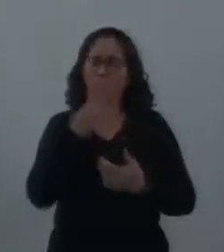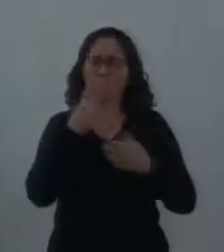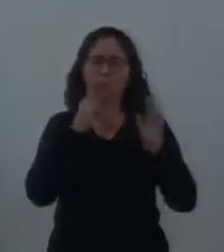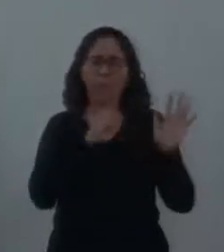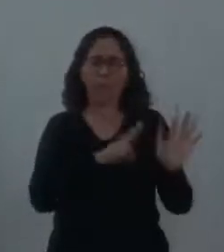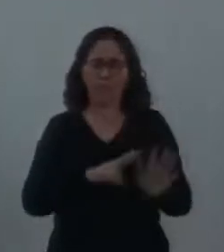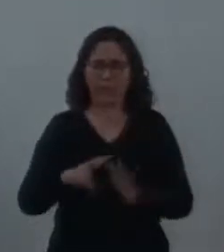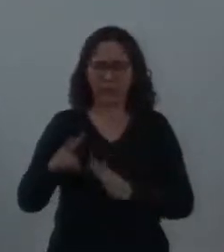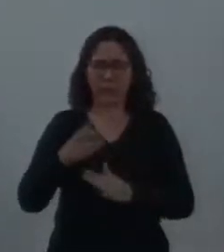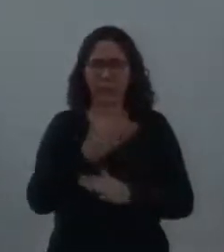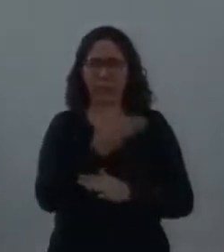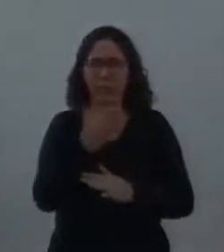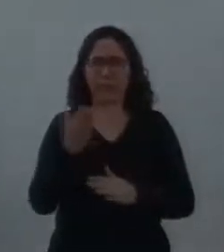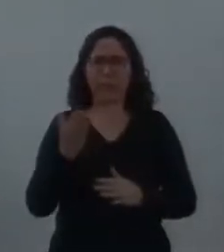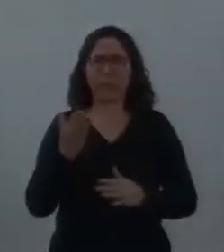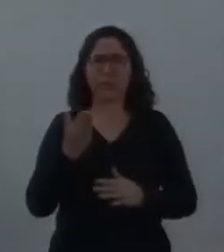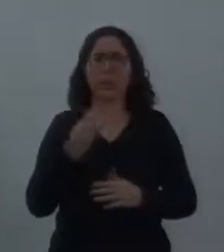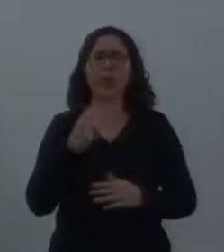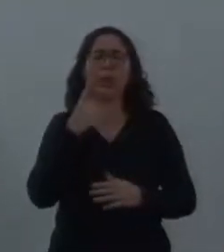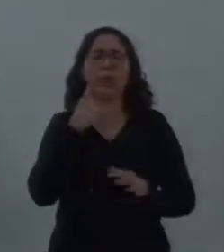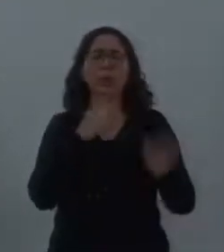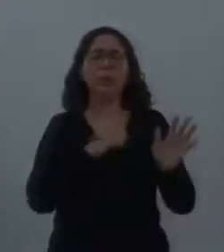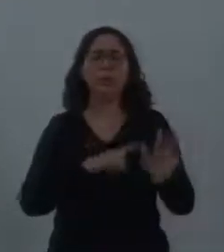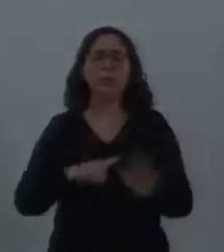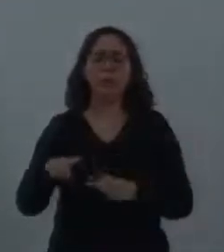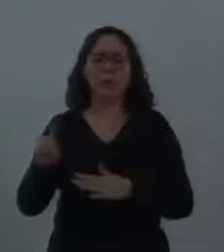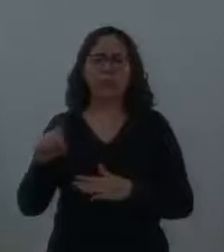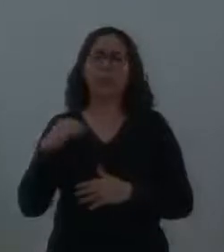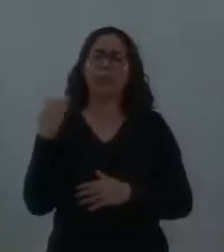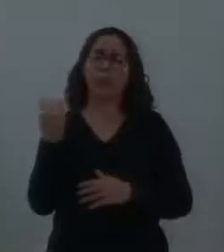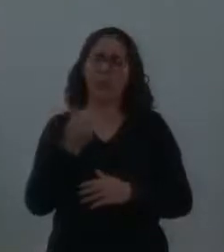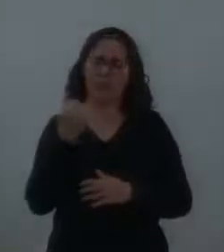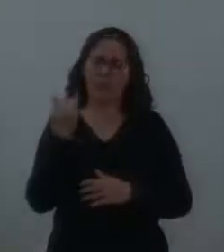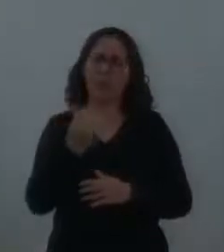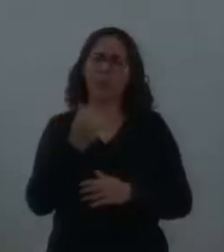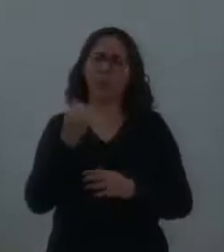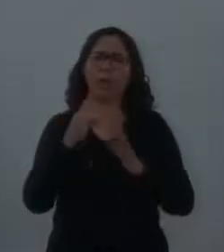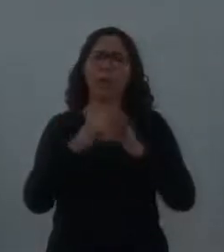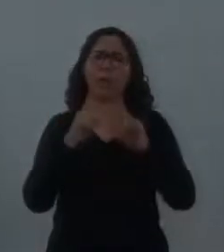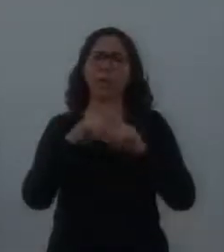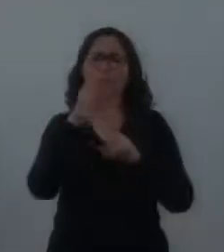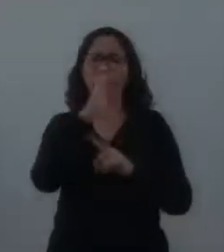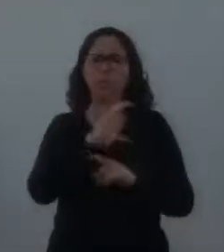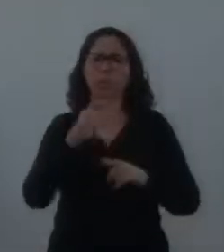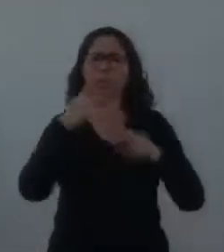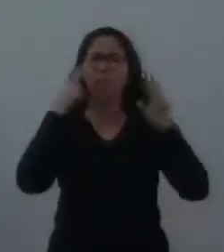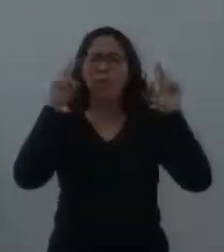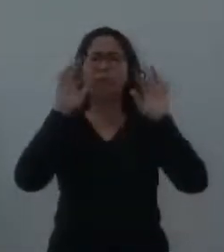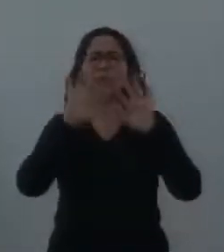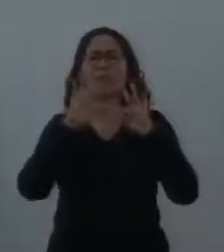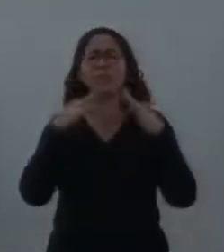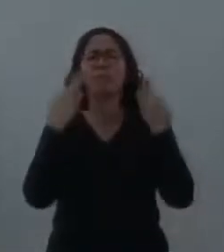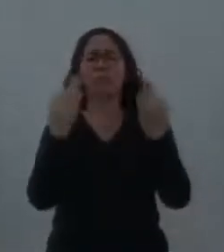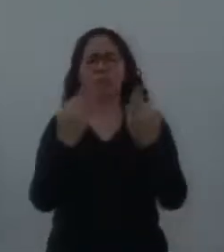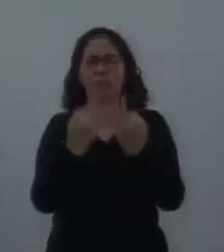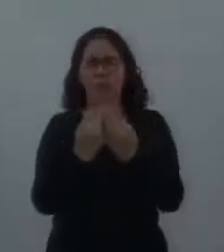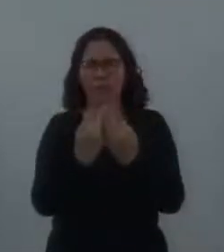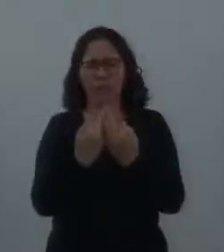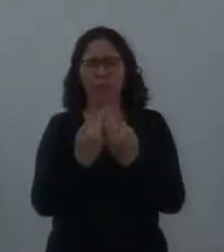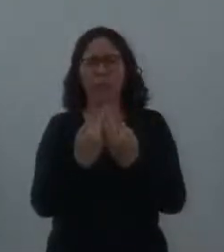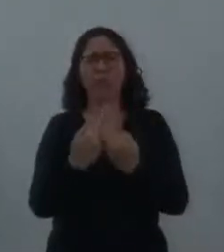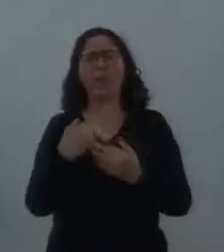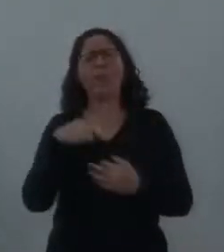semana, desejo a todos uma semana importante. A Igreja Católica fala da Semana da Família, então que nós